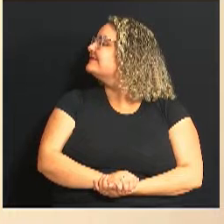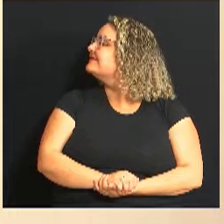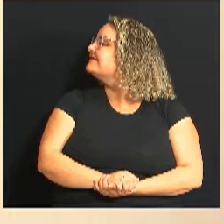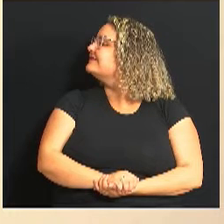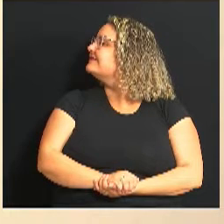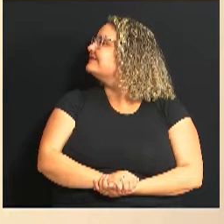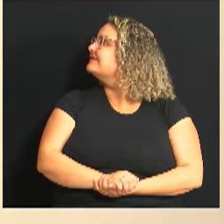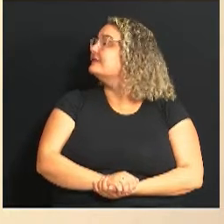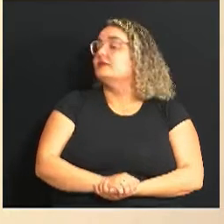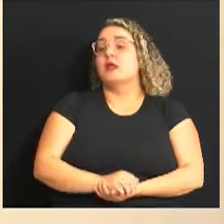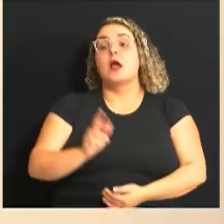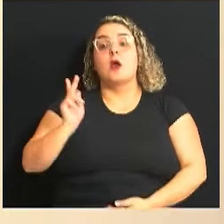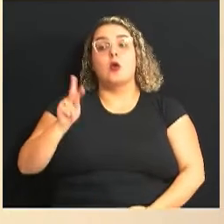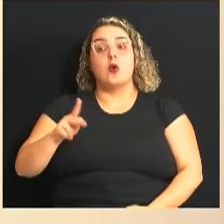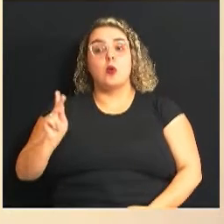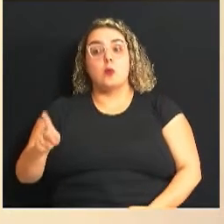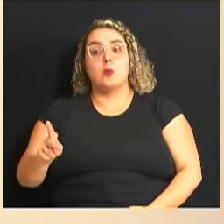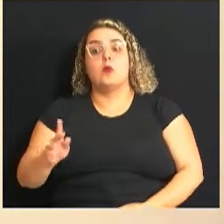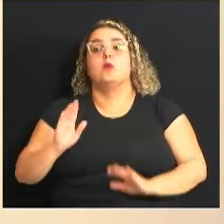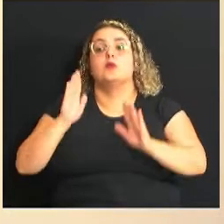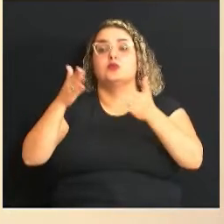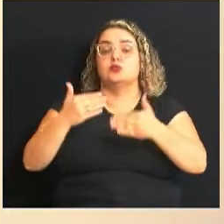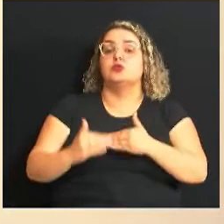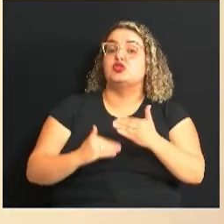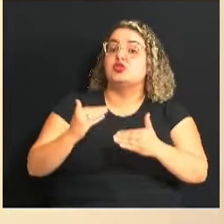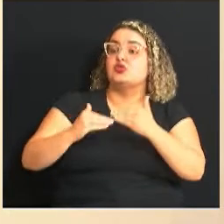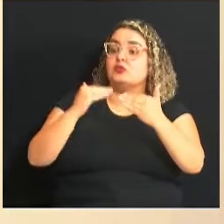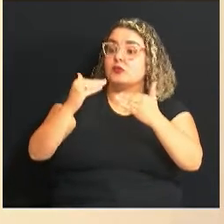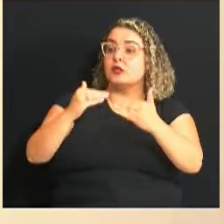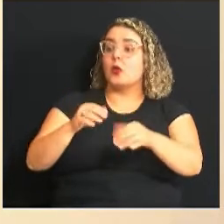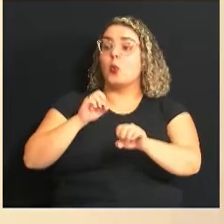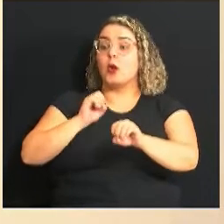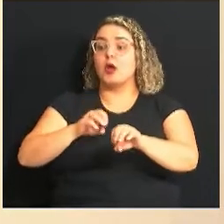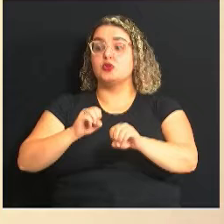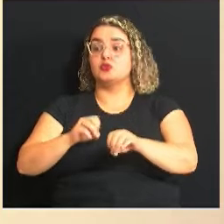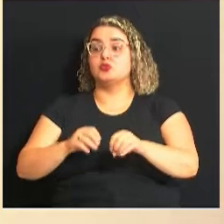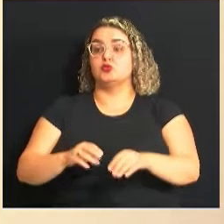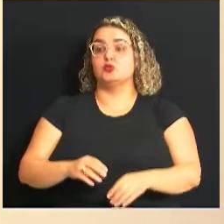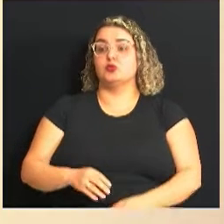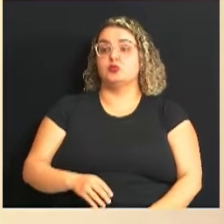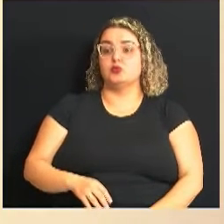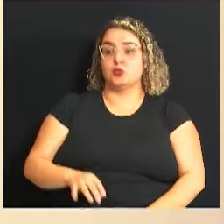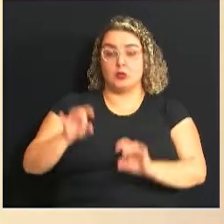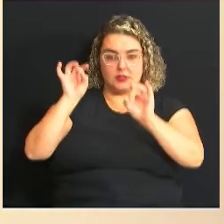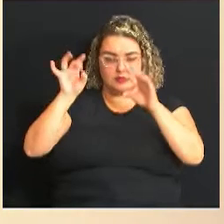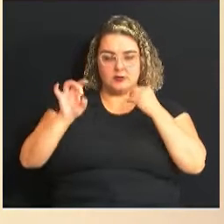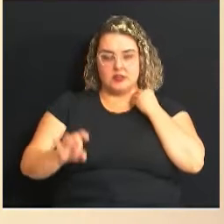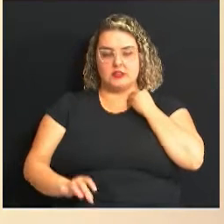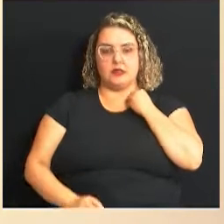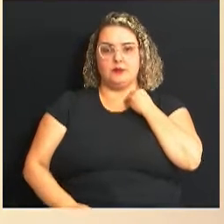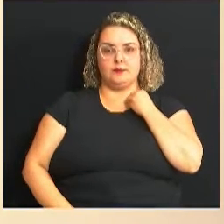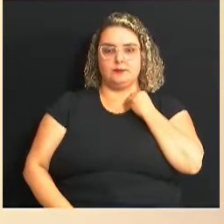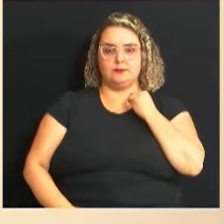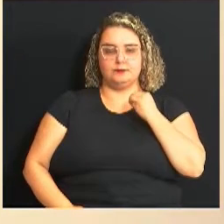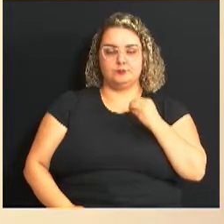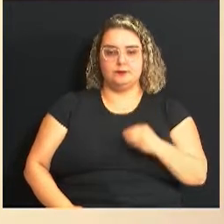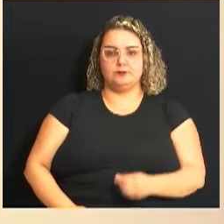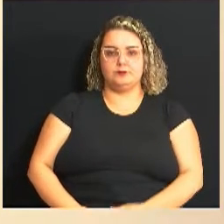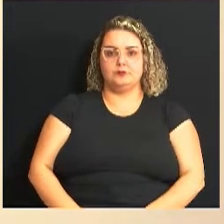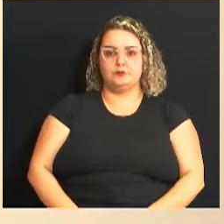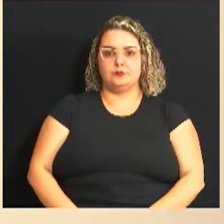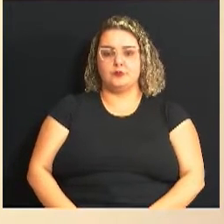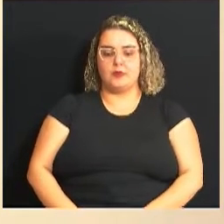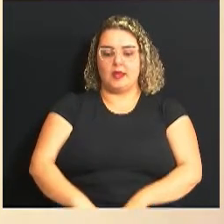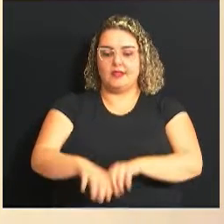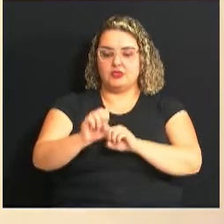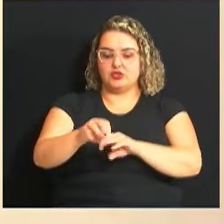São professores destinados a desenvolver a educação que a gente chama especial. É aquela educação,